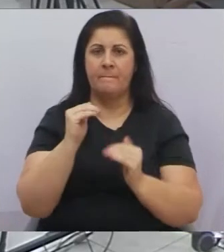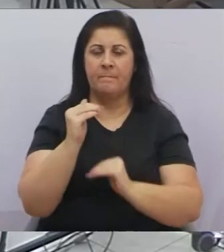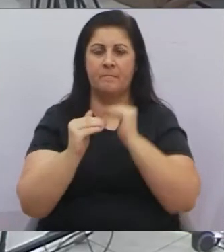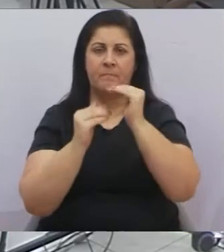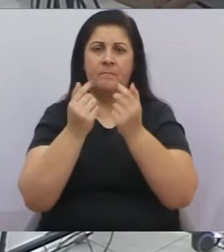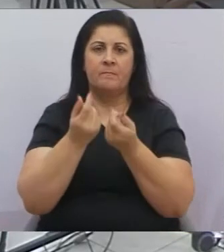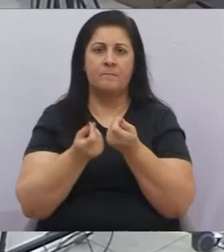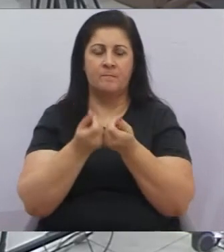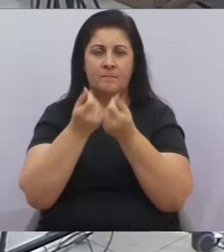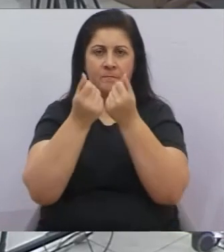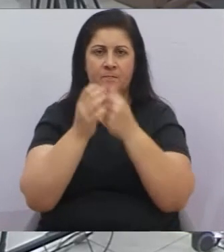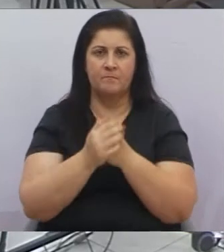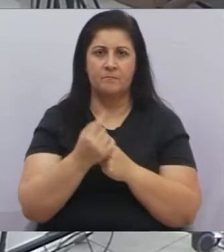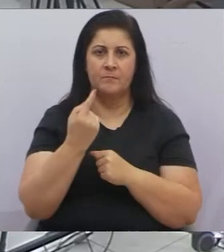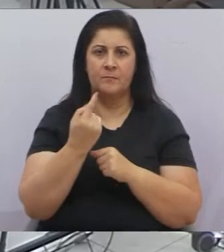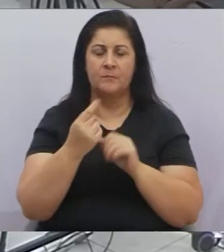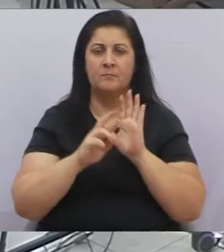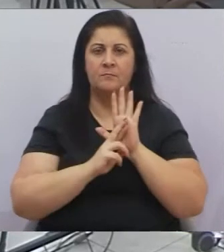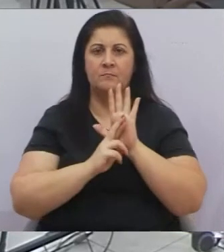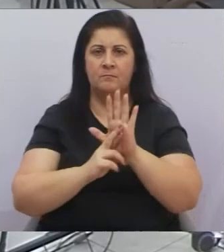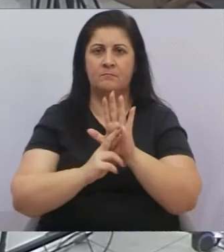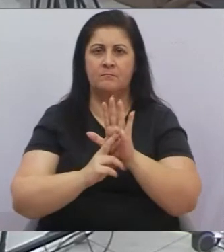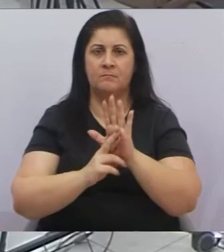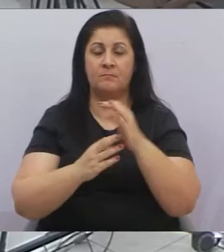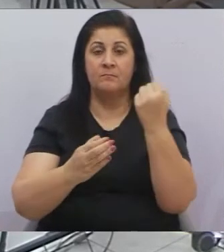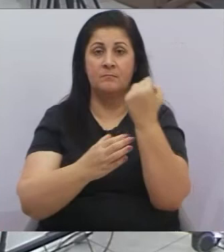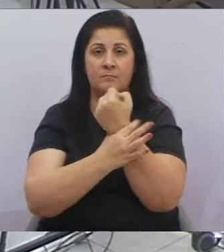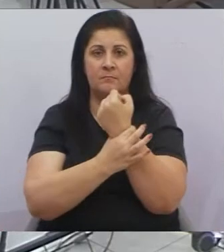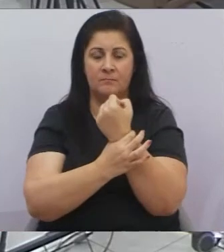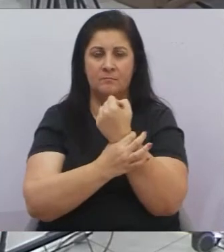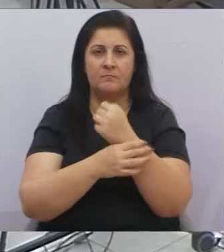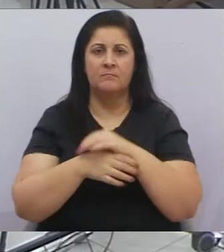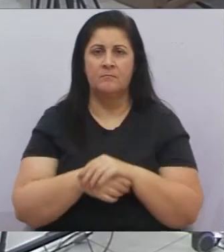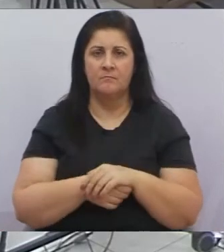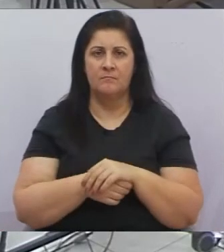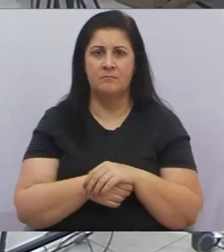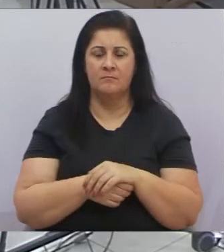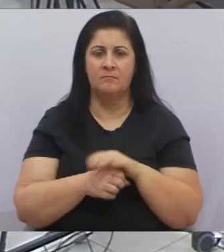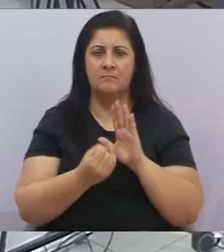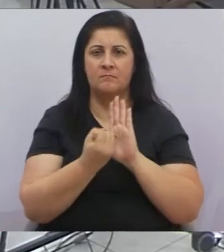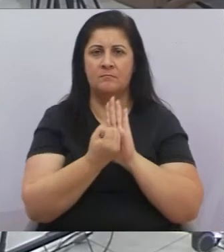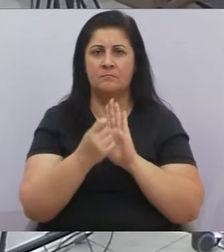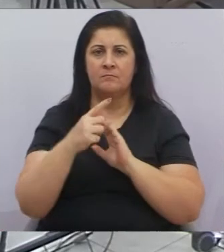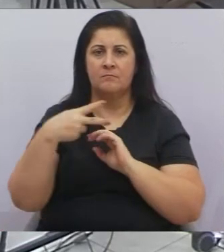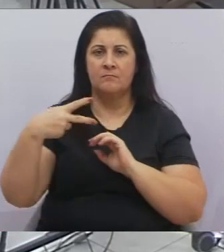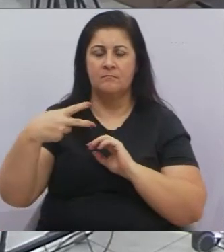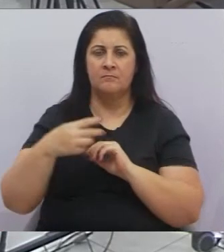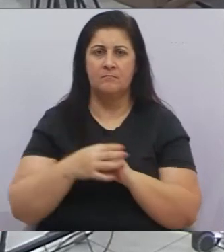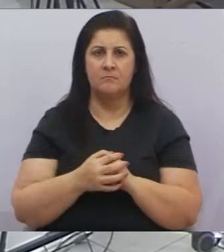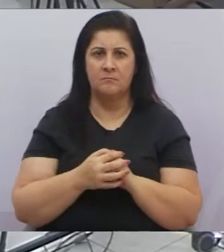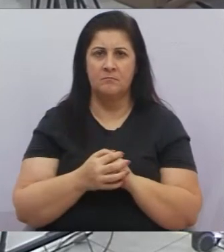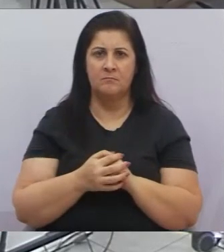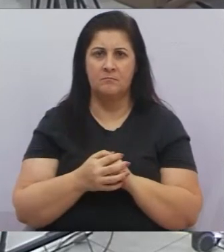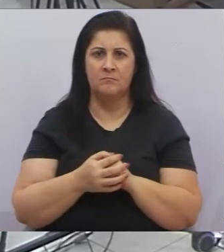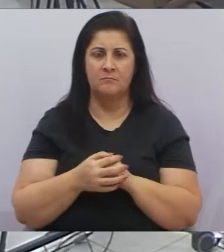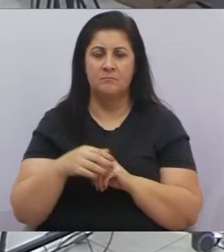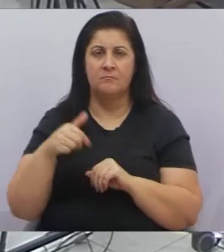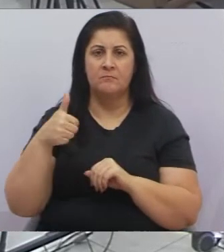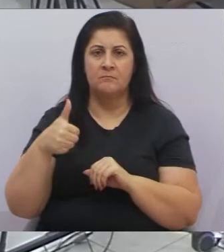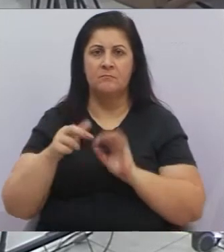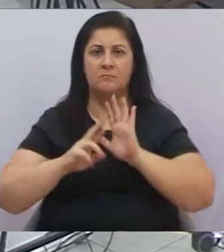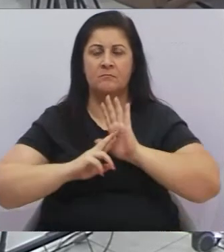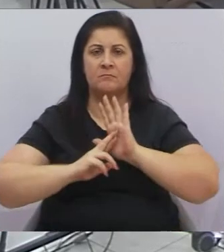G, um representante da Segurança e Defesa do Cidadão. Inciso 2º, 7 membros representantes indicados da sociedade